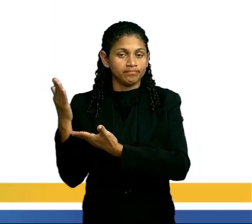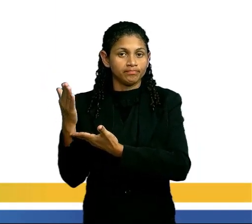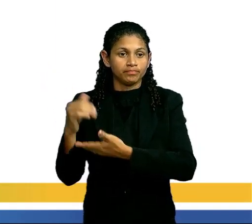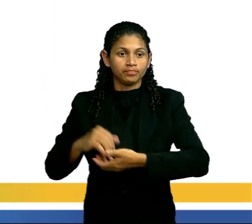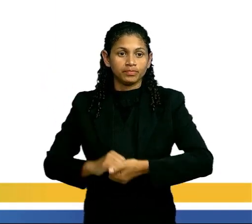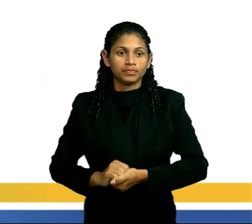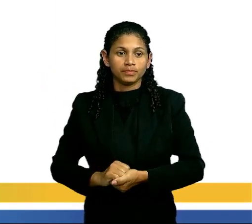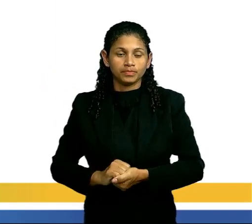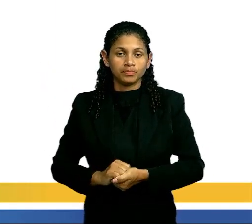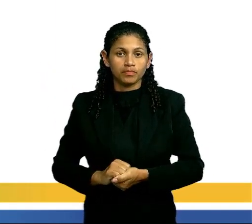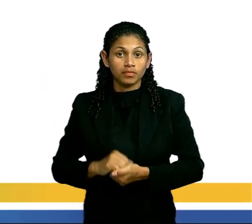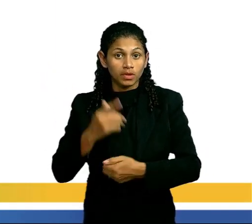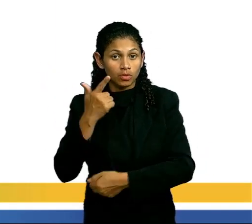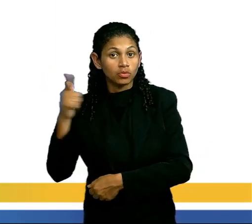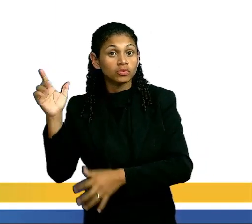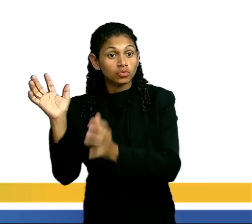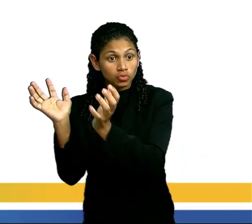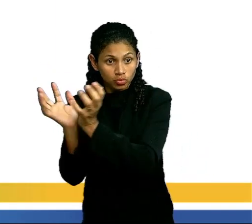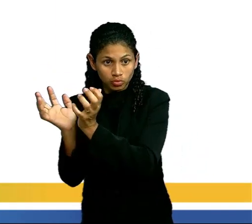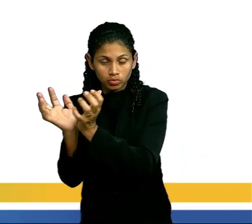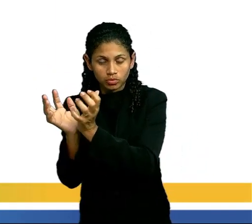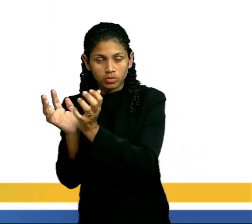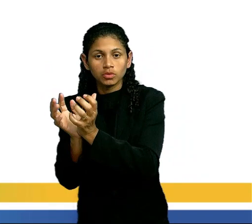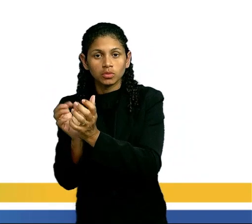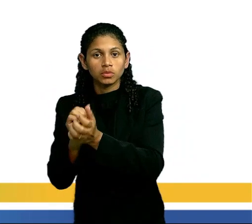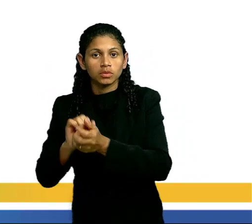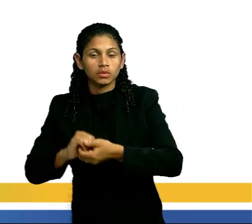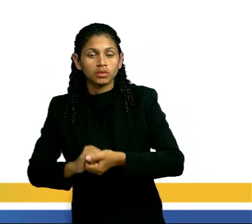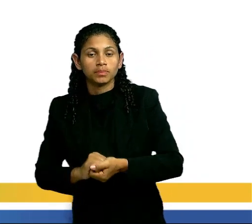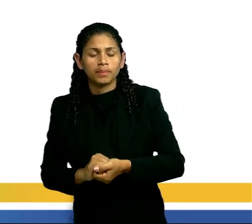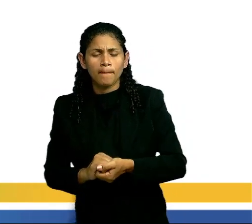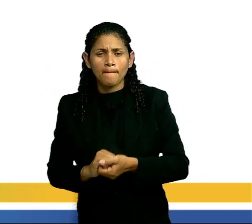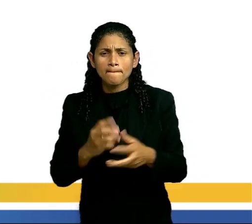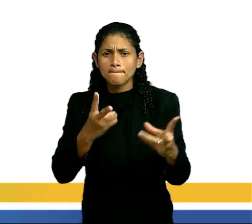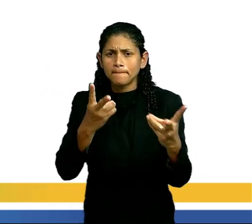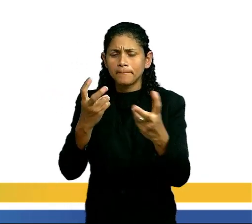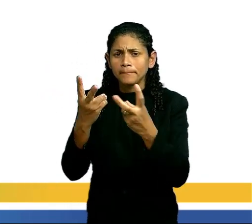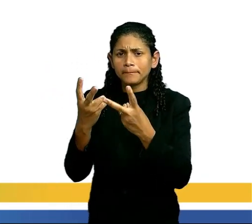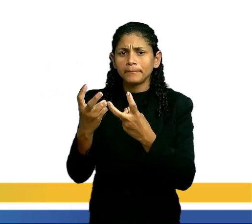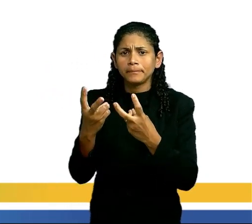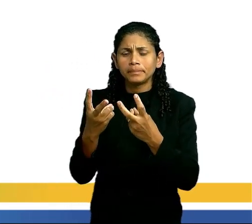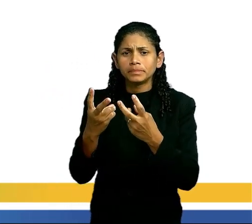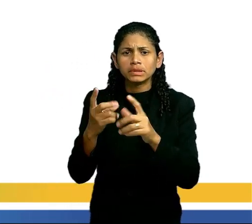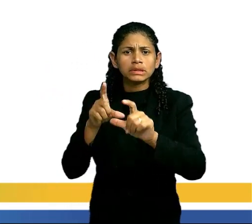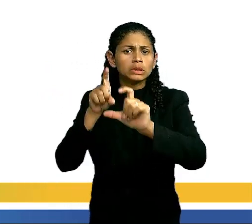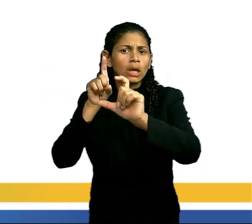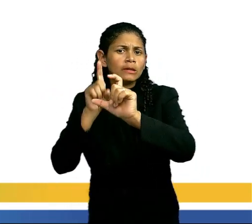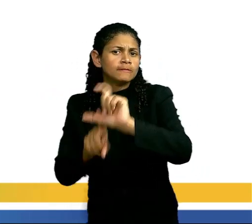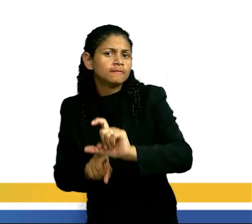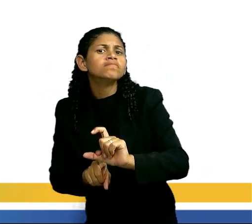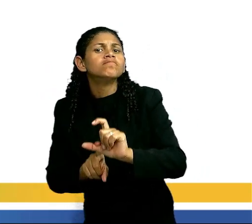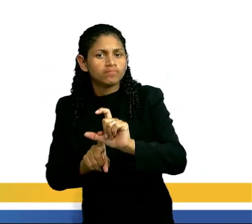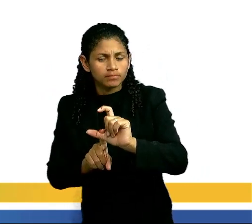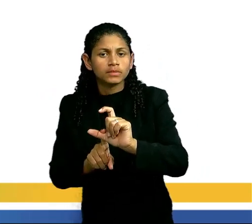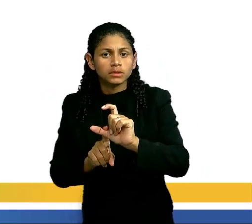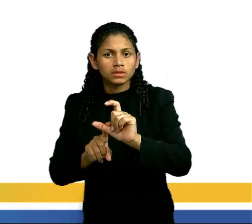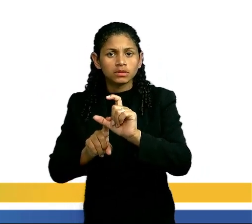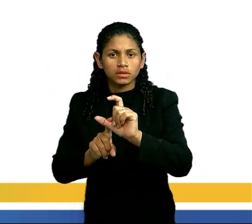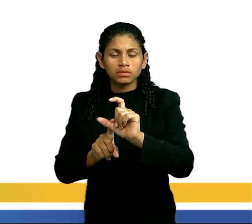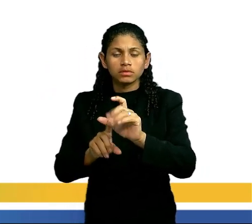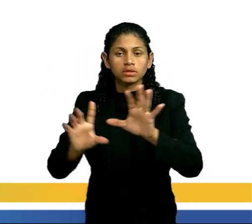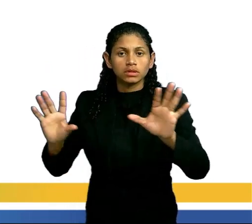são uma outra classe de conjunções, né, percebe-se uma dependência sintática dos elementos ligados